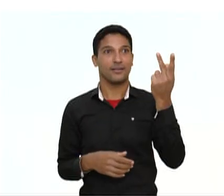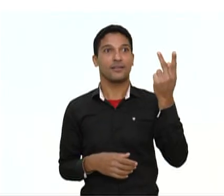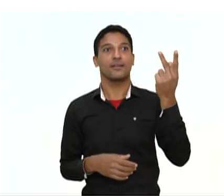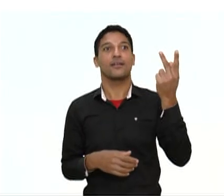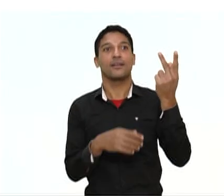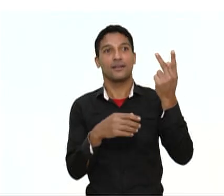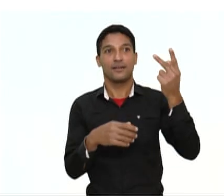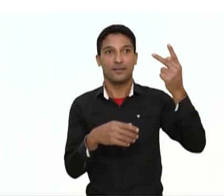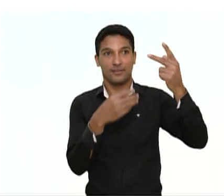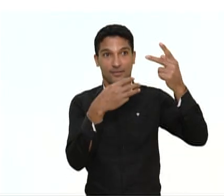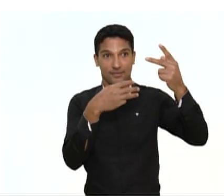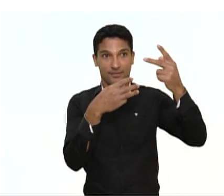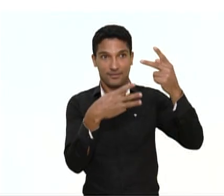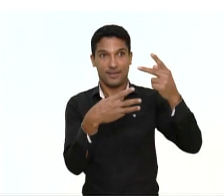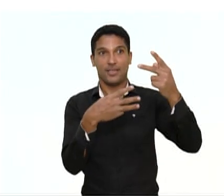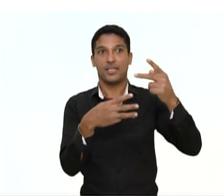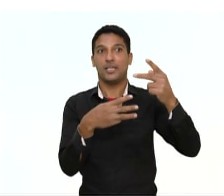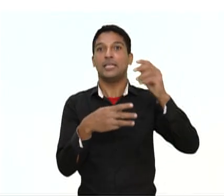CH3COOH.